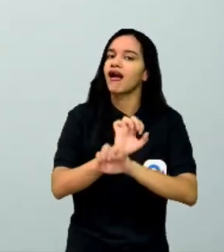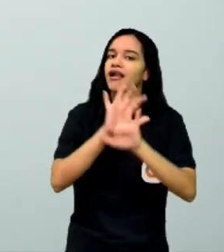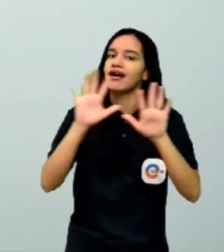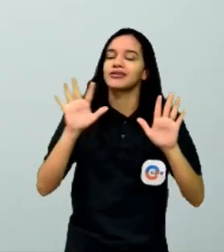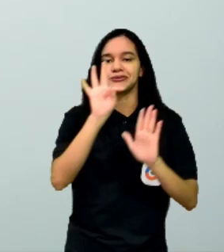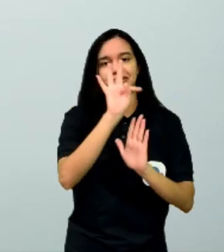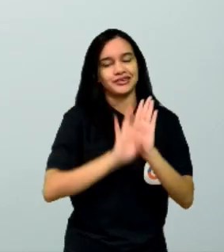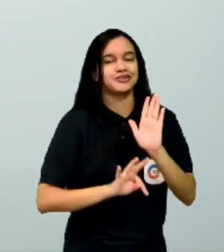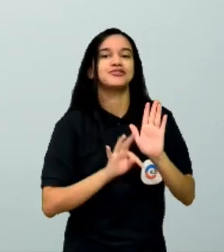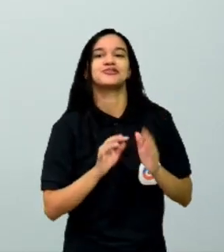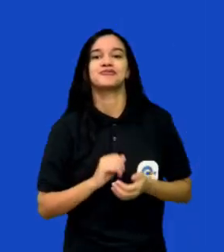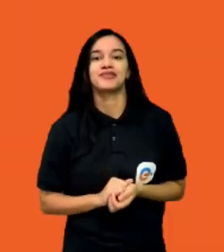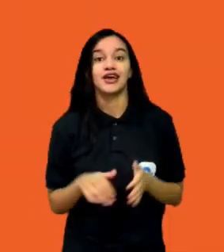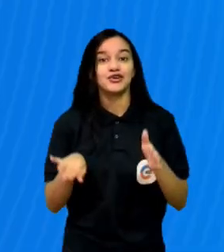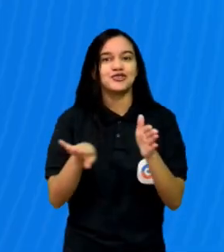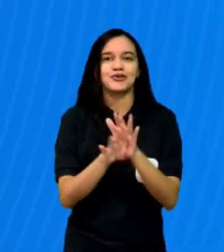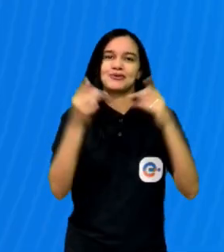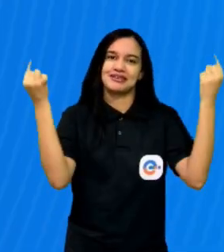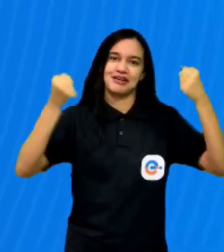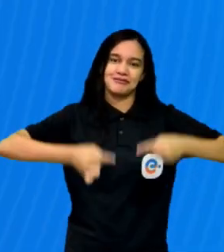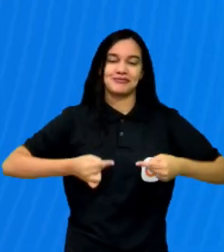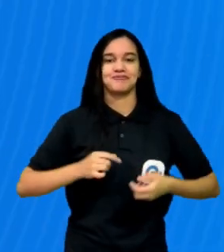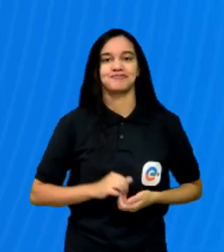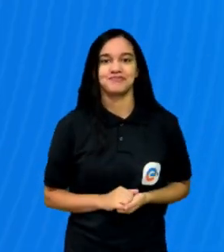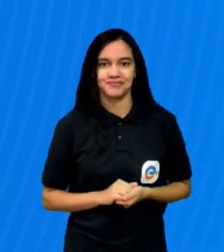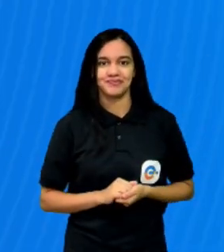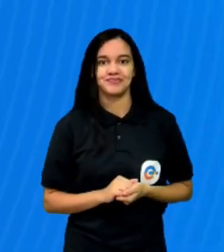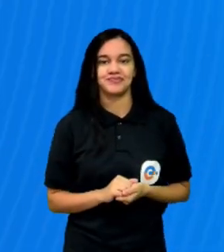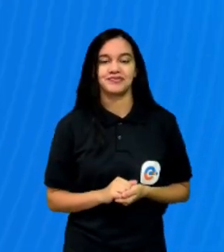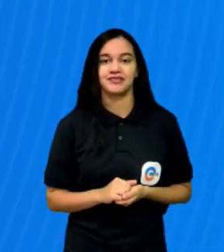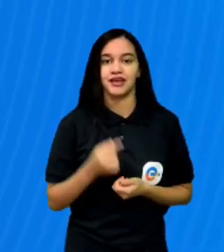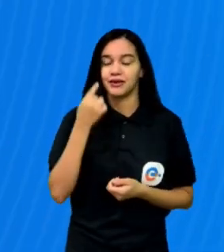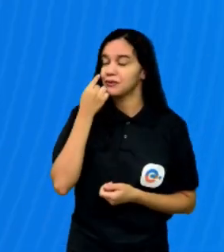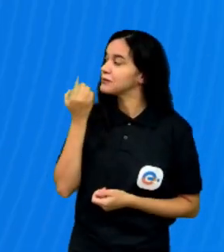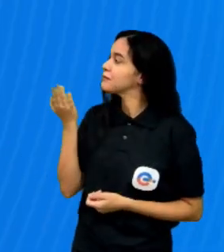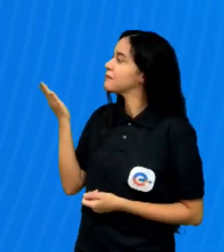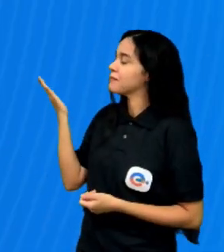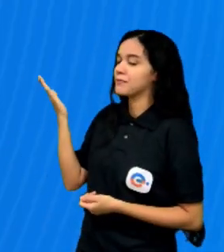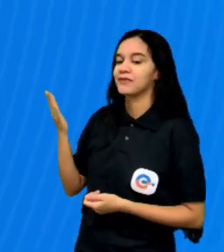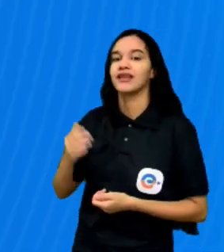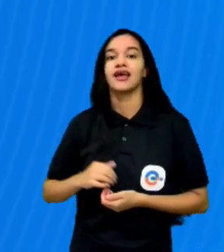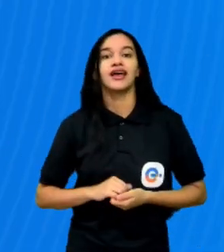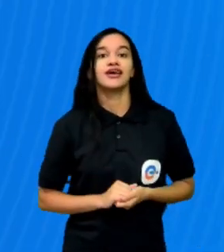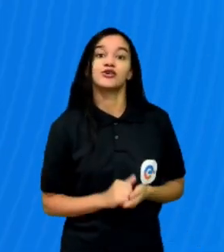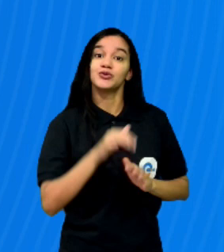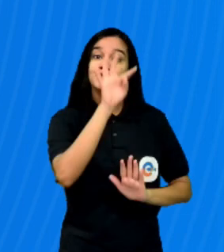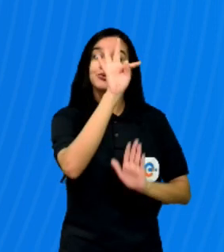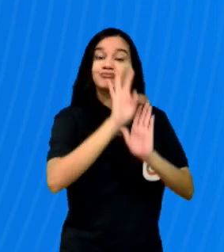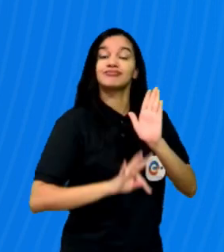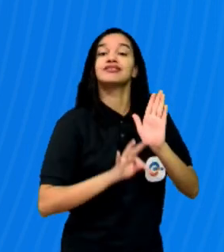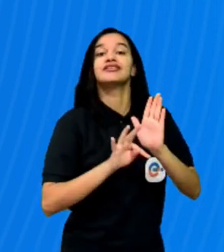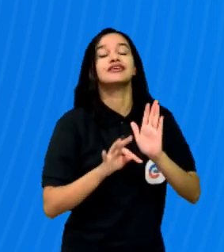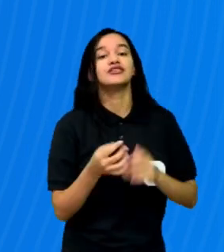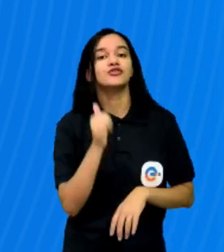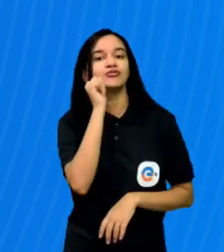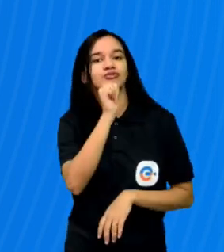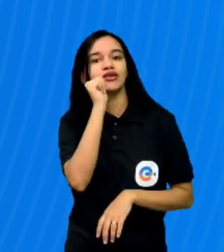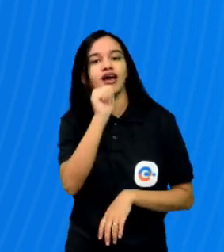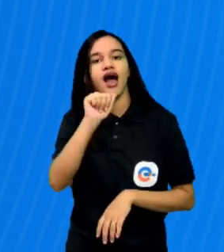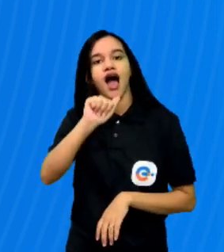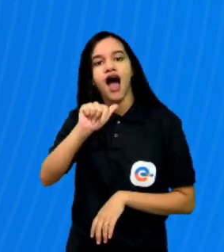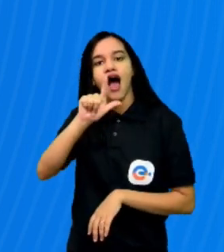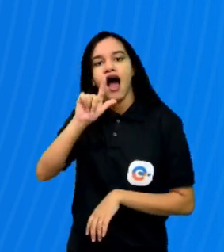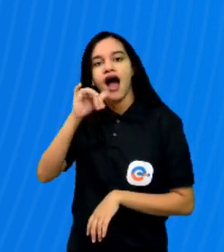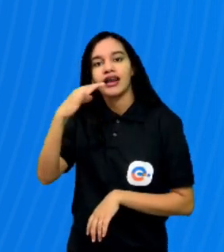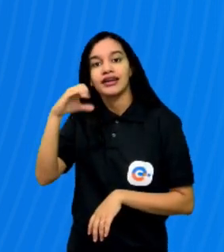chegou a hora do nosso desafio. Observe este trecho do livro Alice no País das Maravilhas. Alice é uma